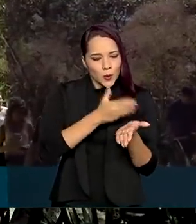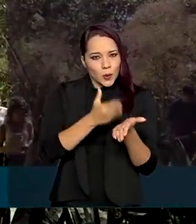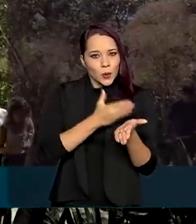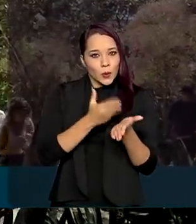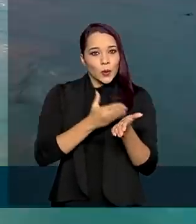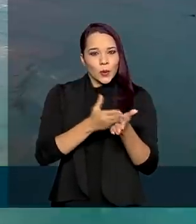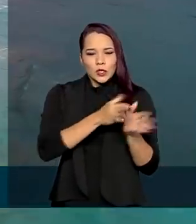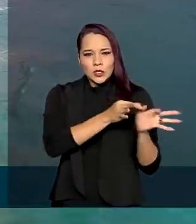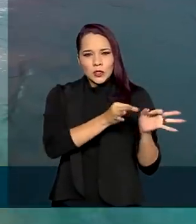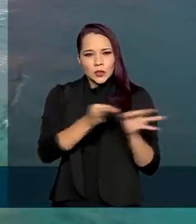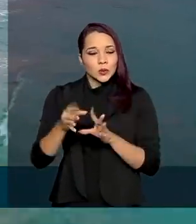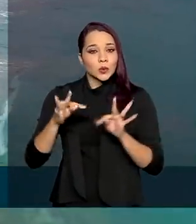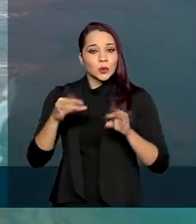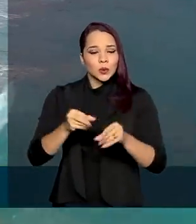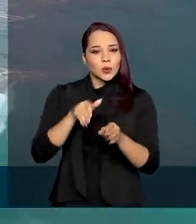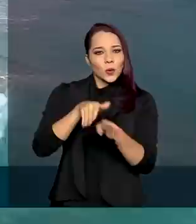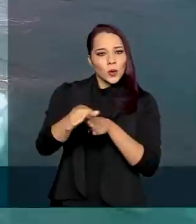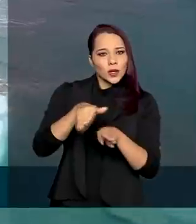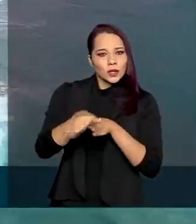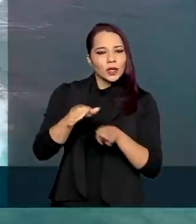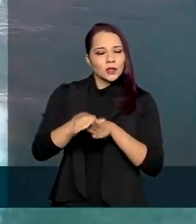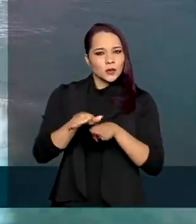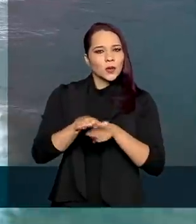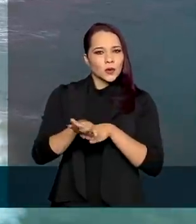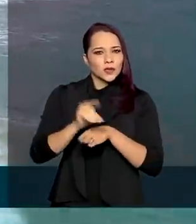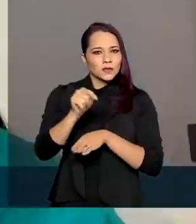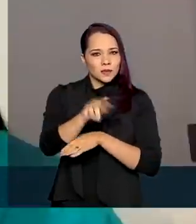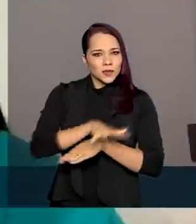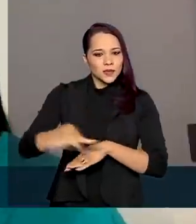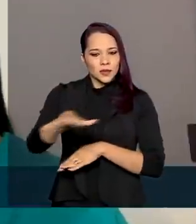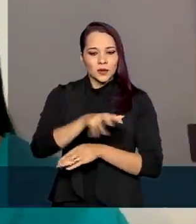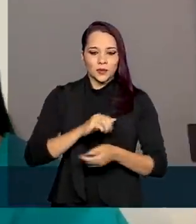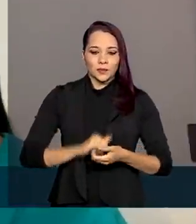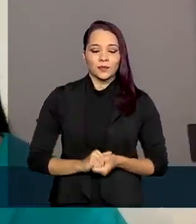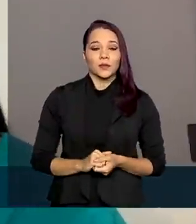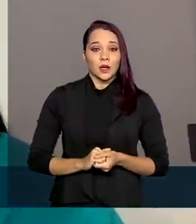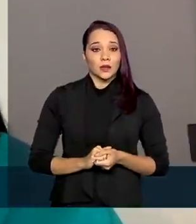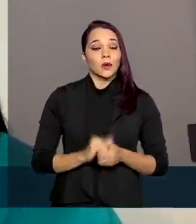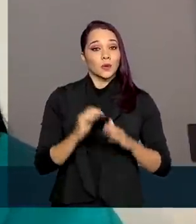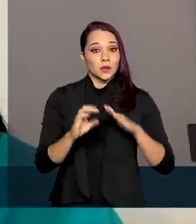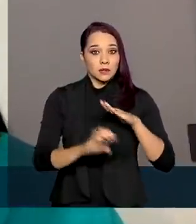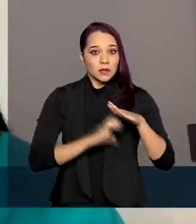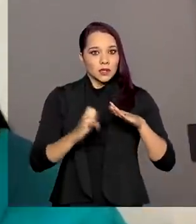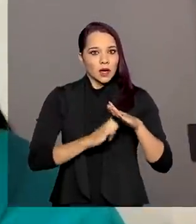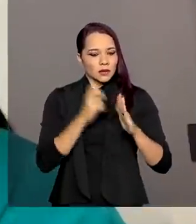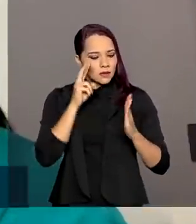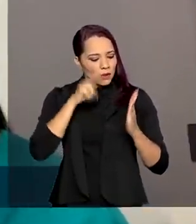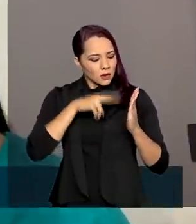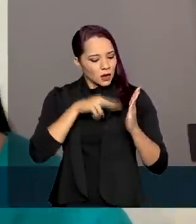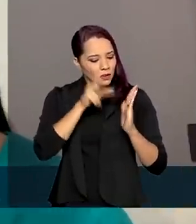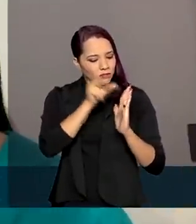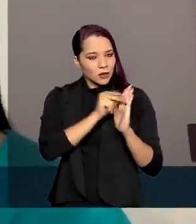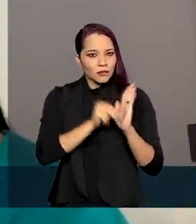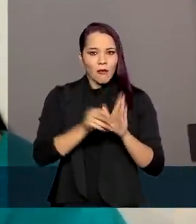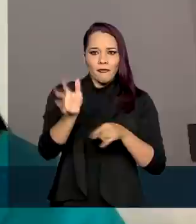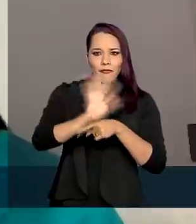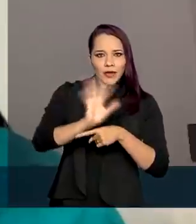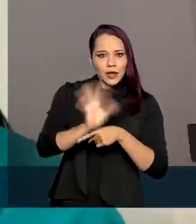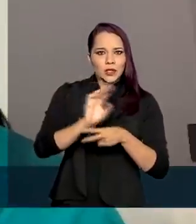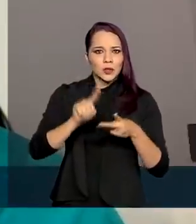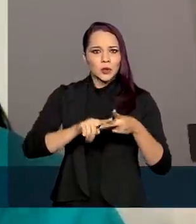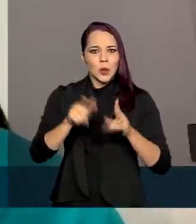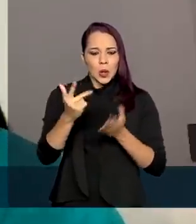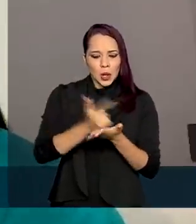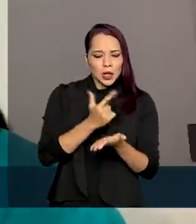com dicas e orientações práticas para o setor. Os empresários vão encontrar conteúdos, vídeos, e-books,